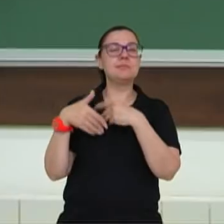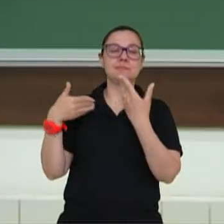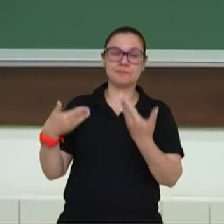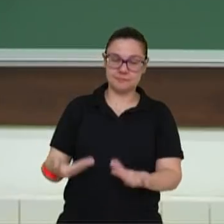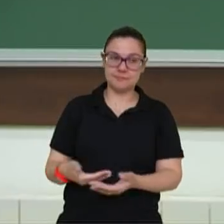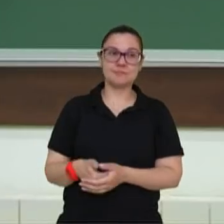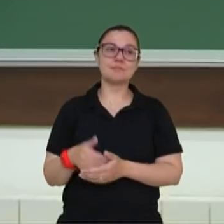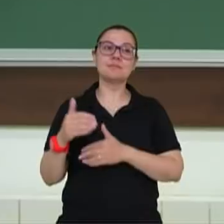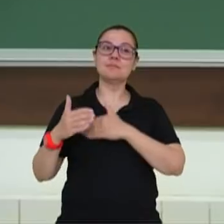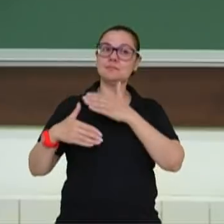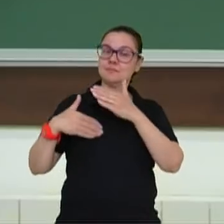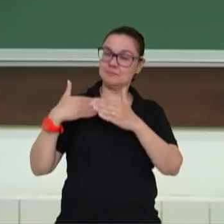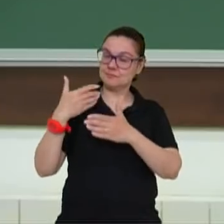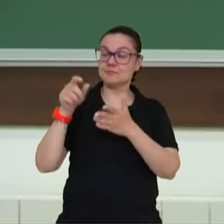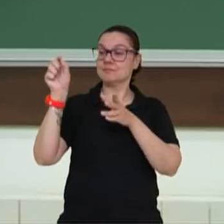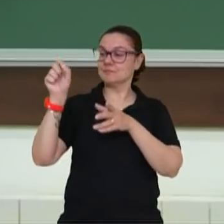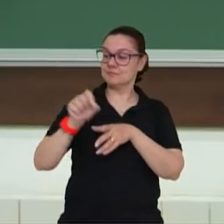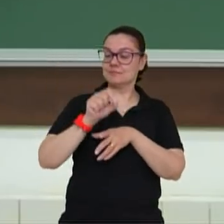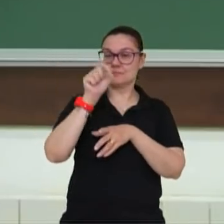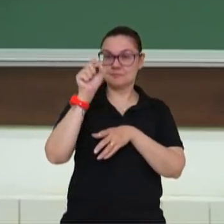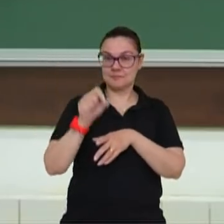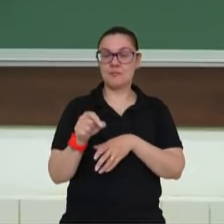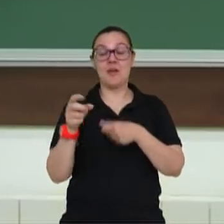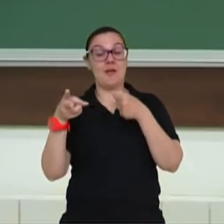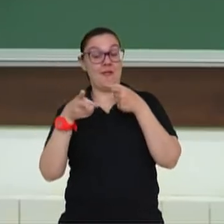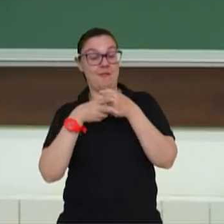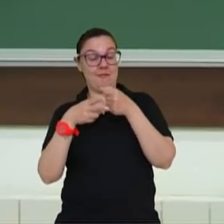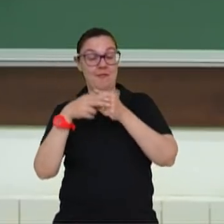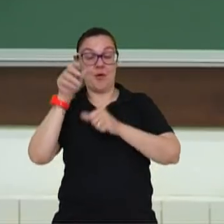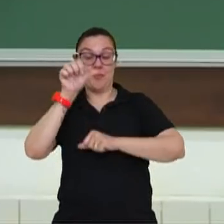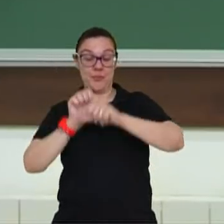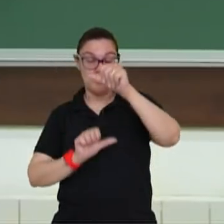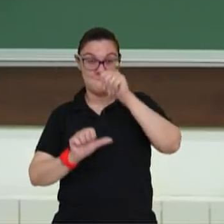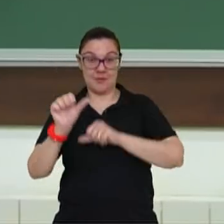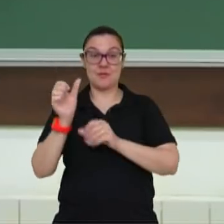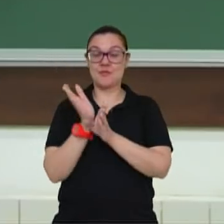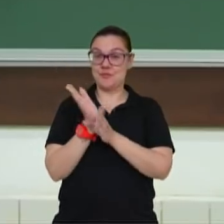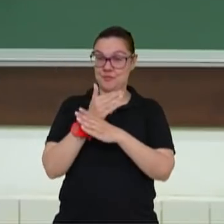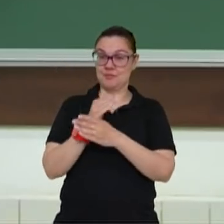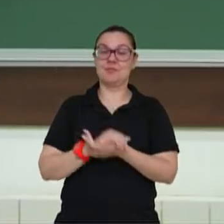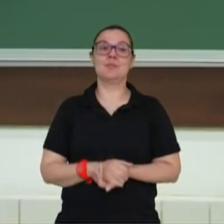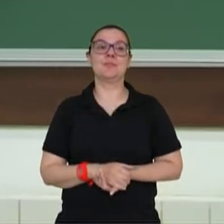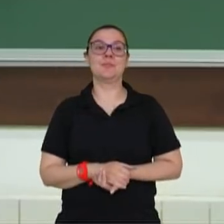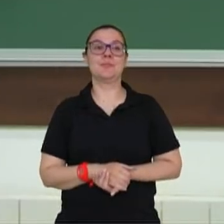claro, e marca ali como verbo transitivo indireto.